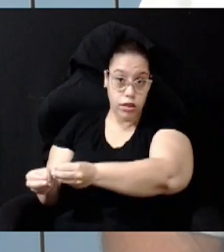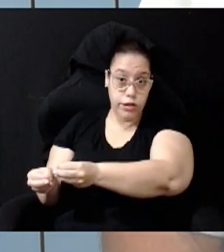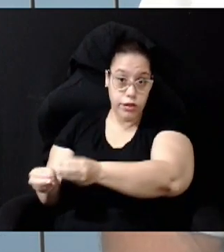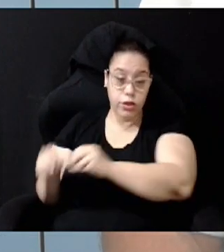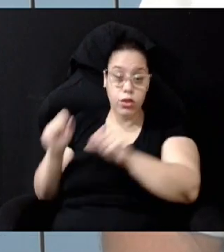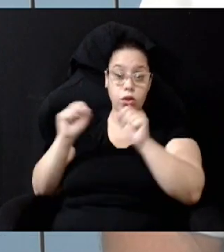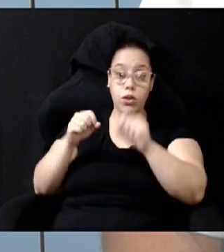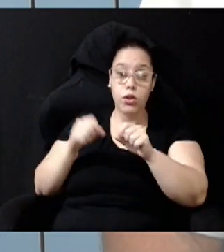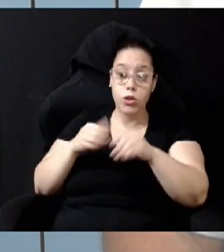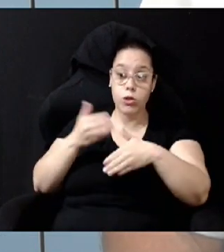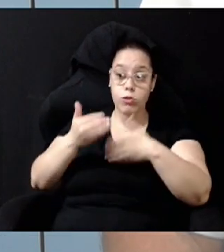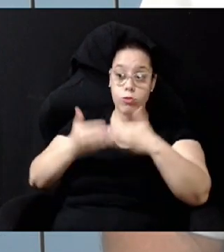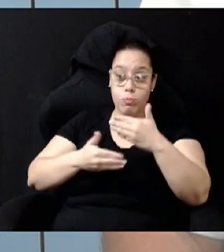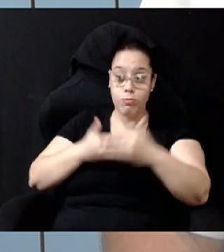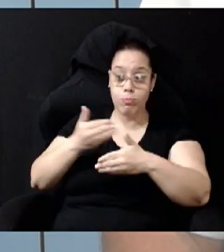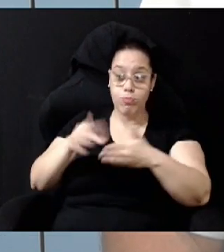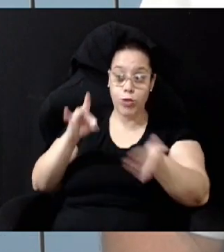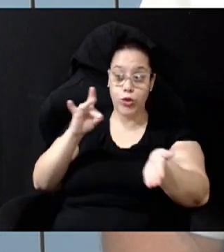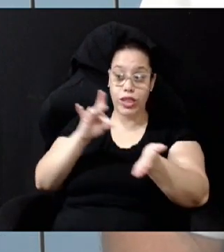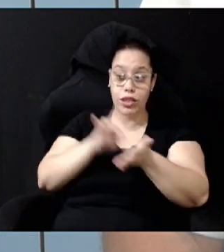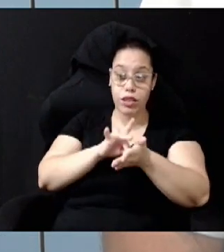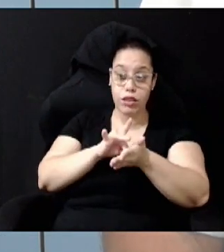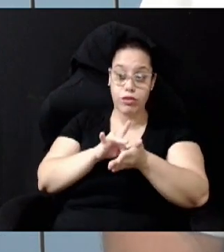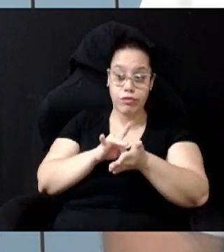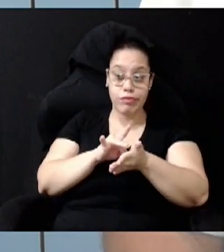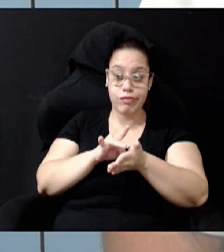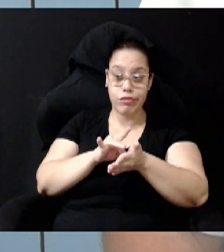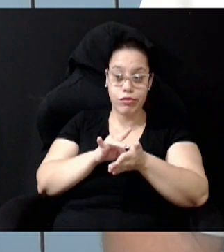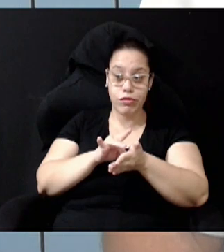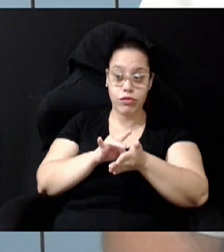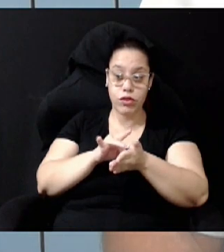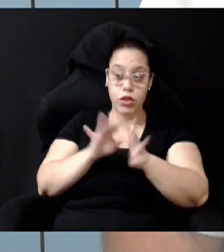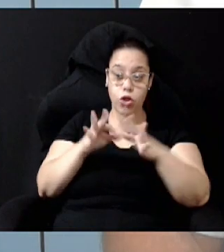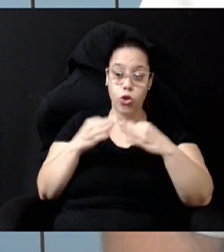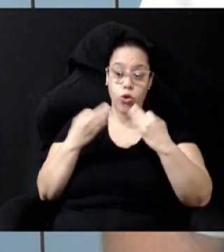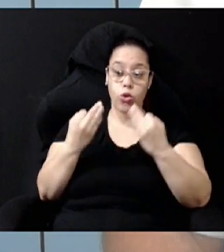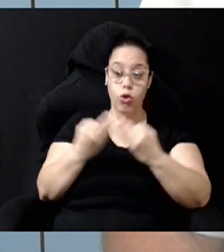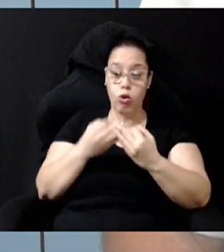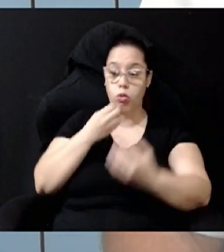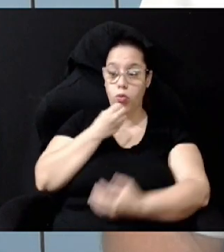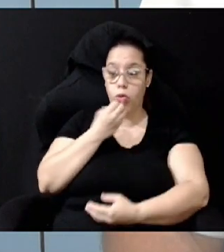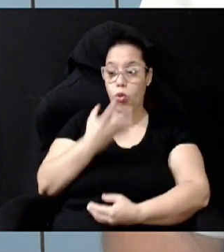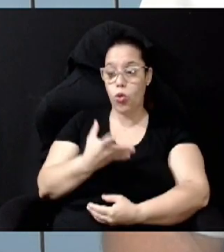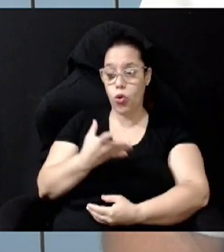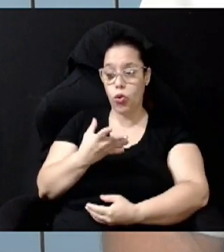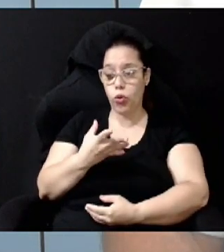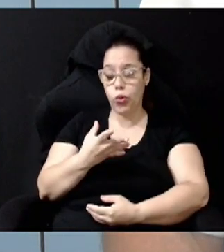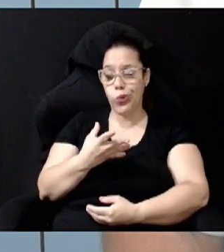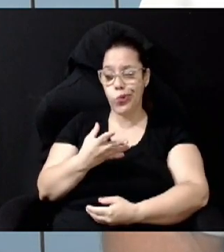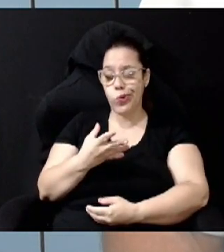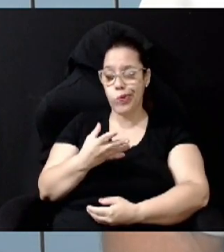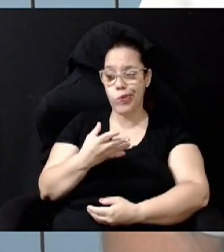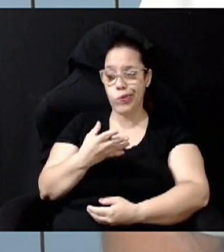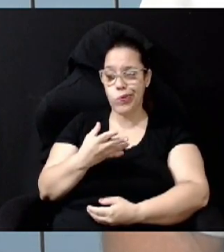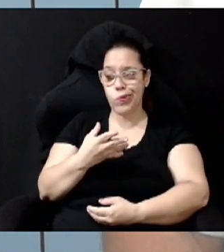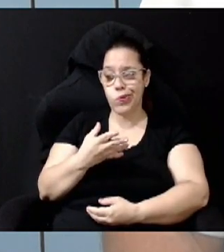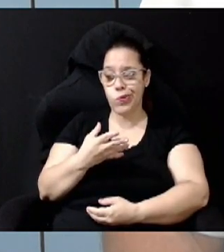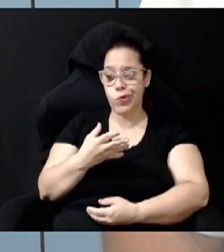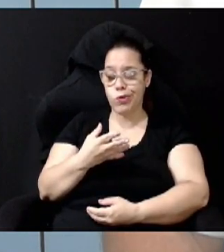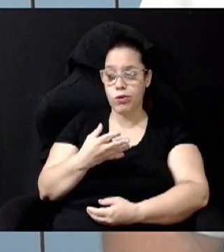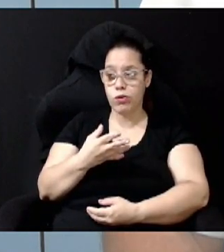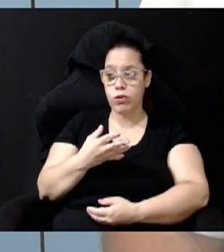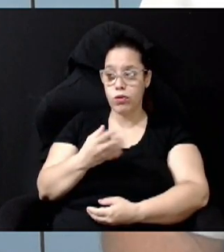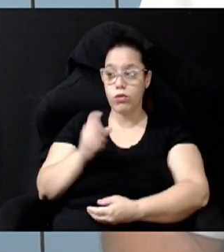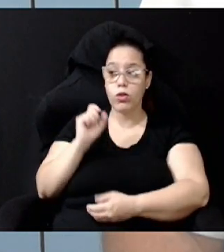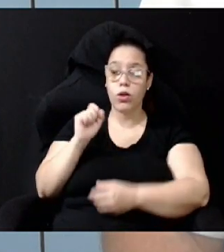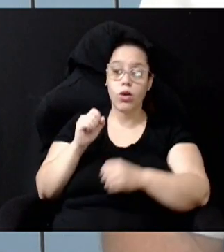gerando de fato, quais são as famílias beneficiadas, o que está sendo